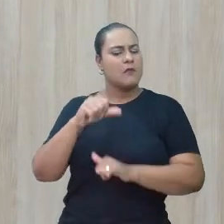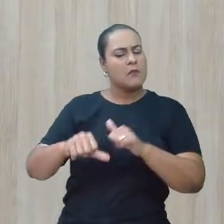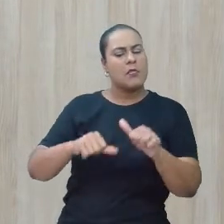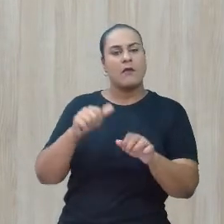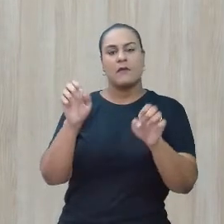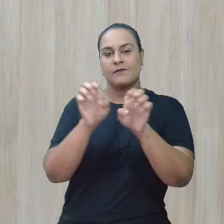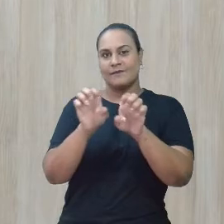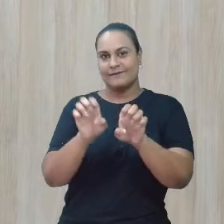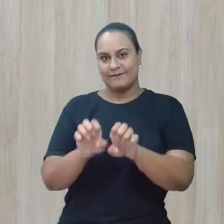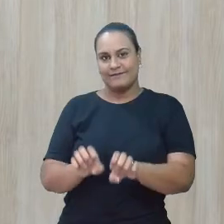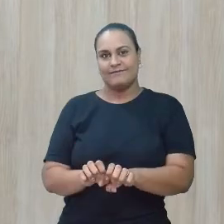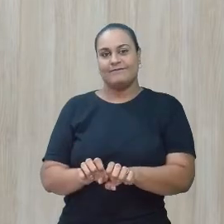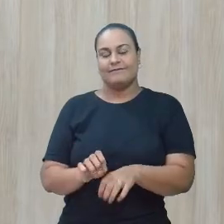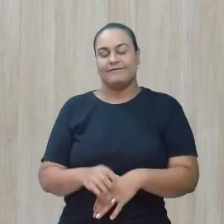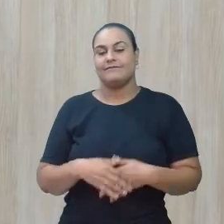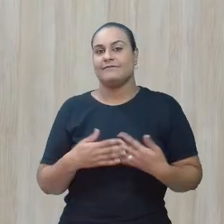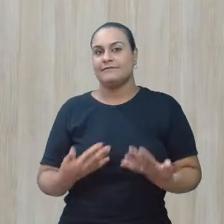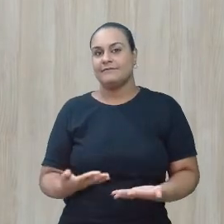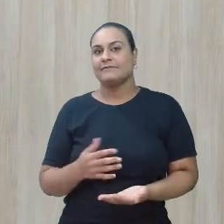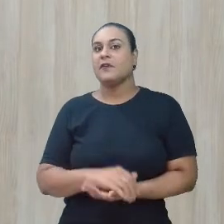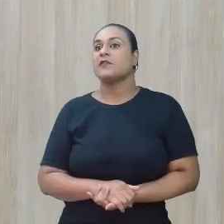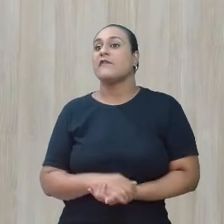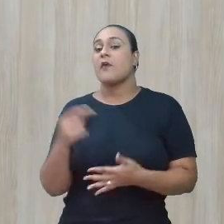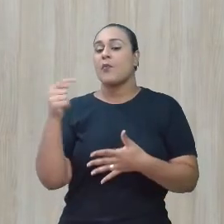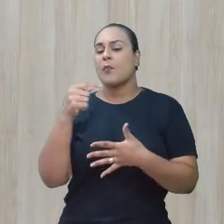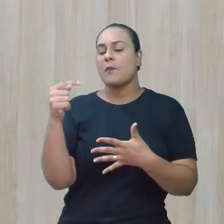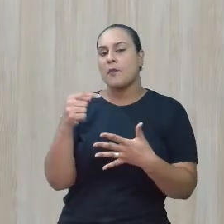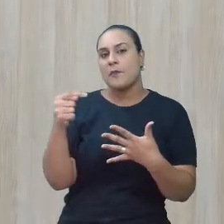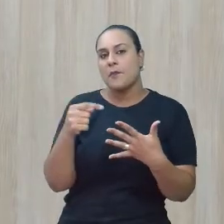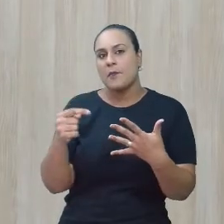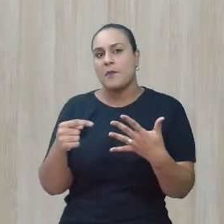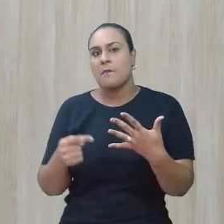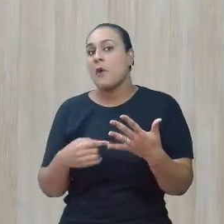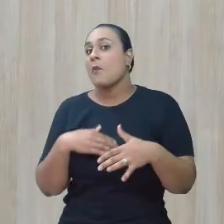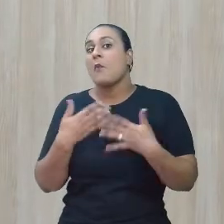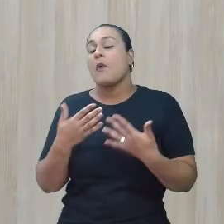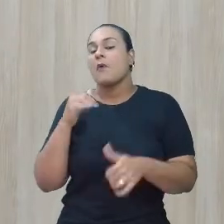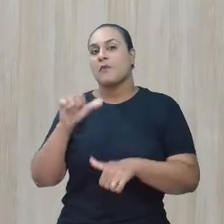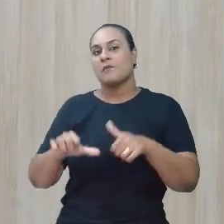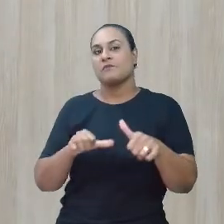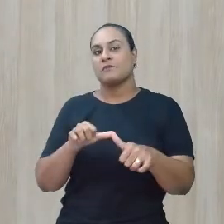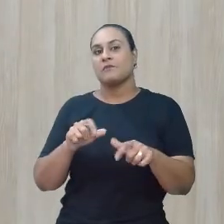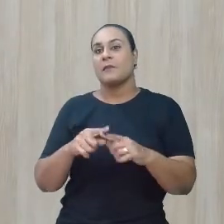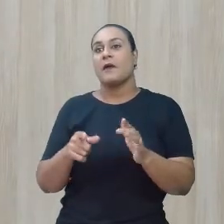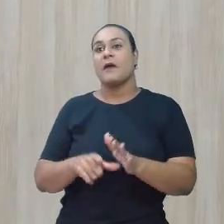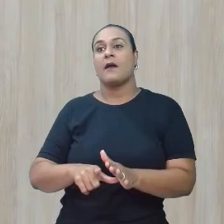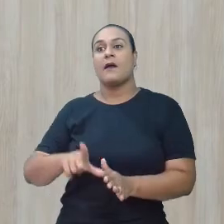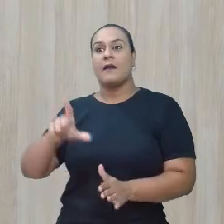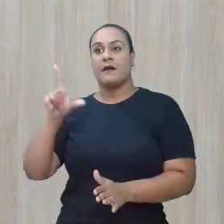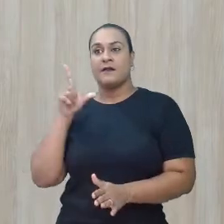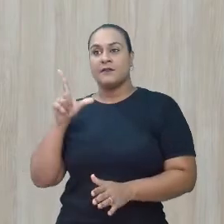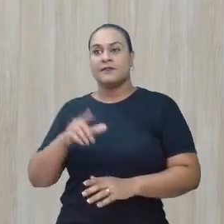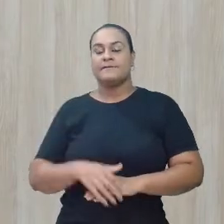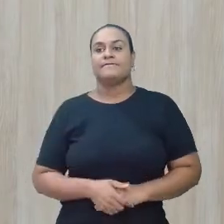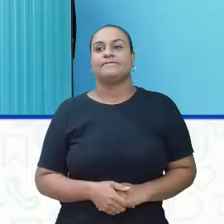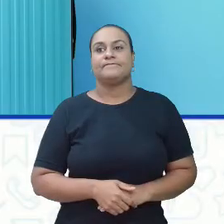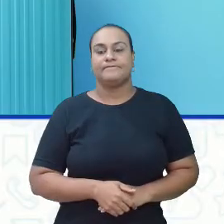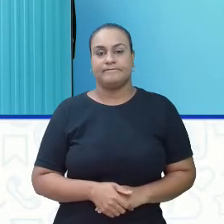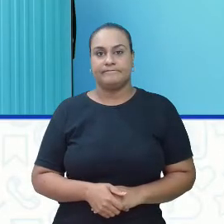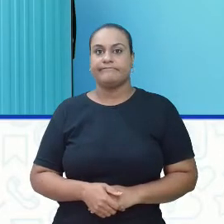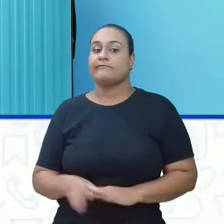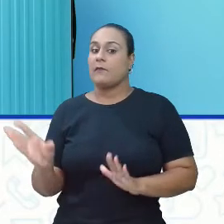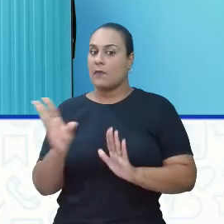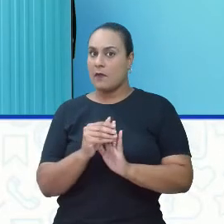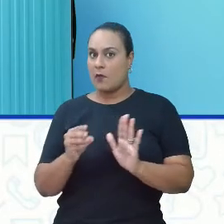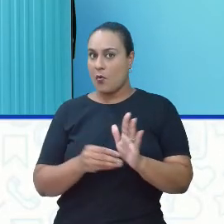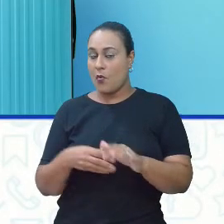né, recentemente. Então a gente vai ver um por um agora quais foram essas mudanças, tá certo? Mas antes de começar, antes de vermos as